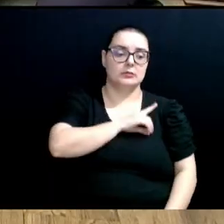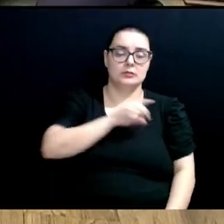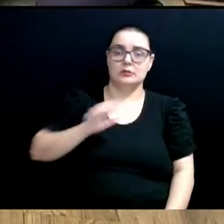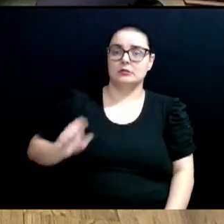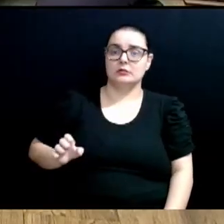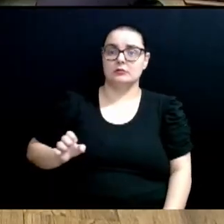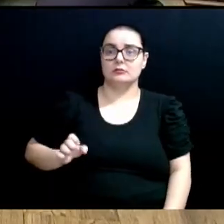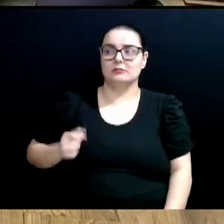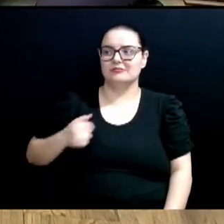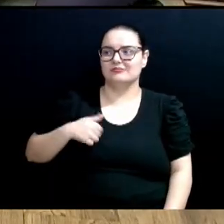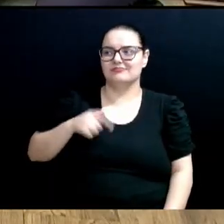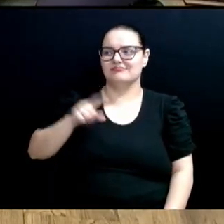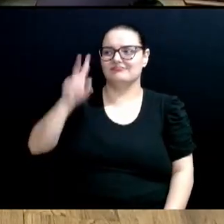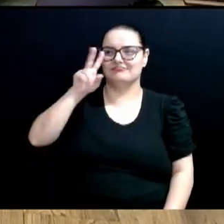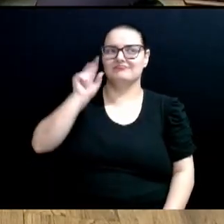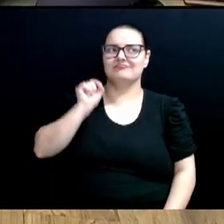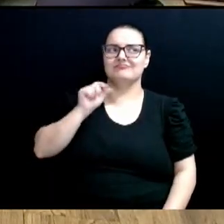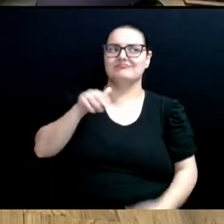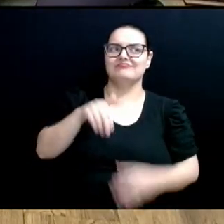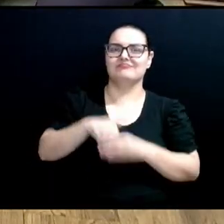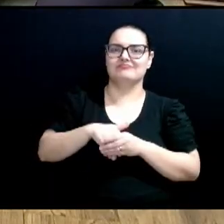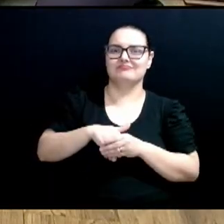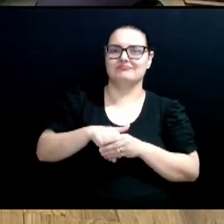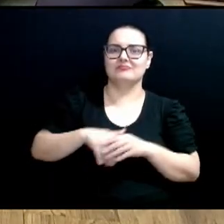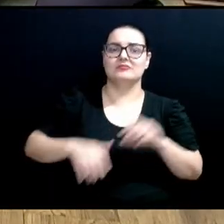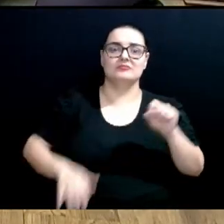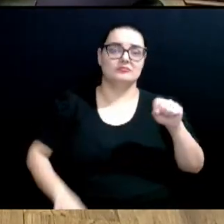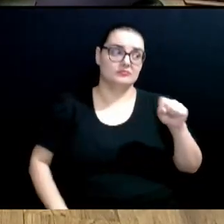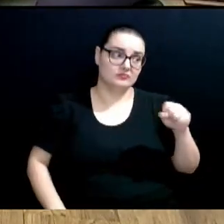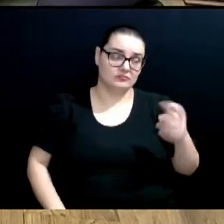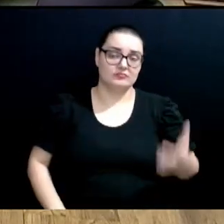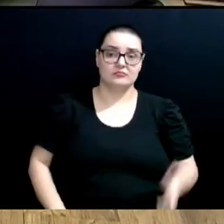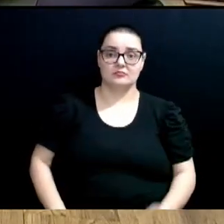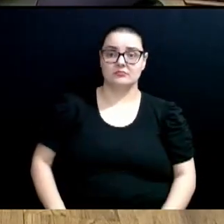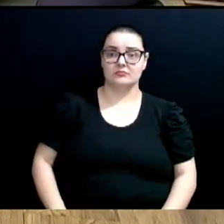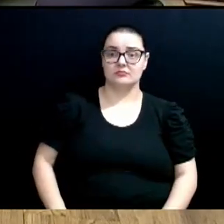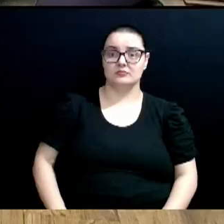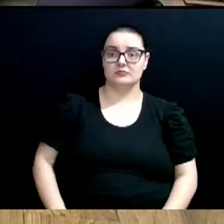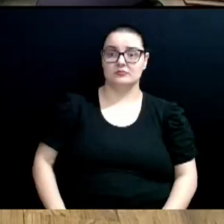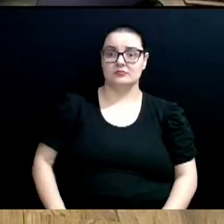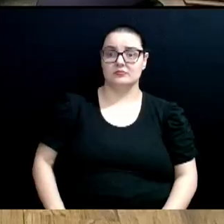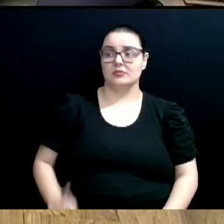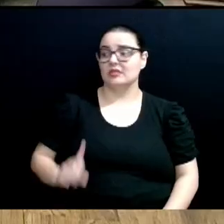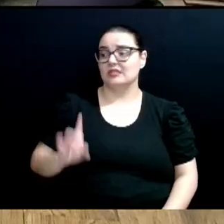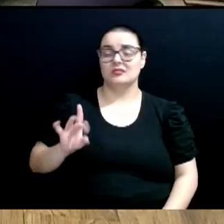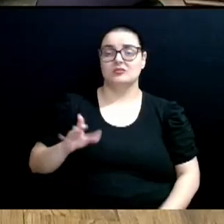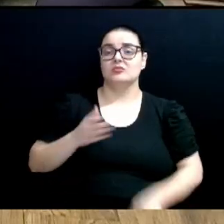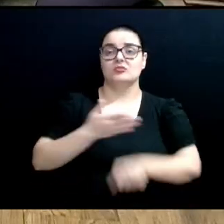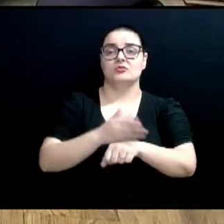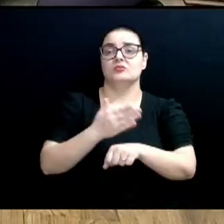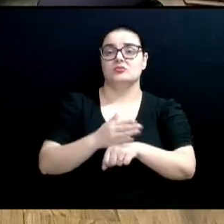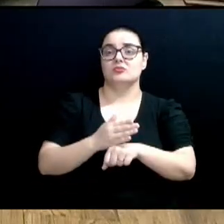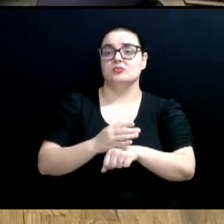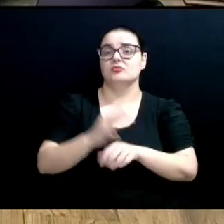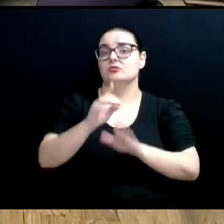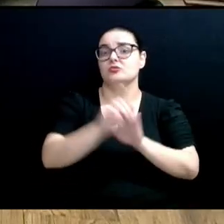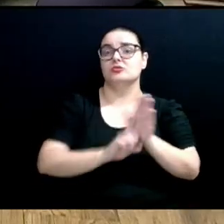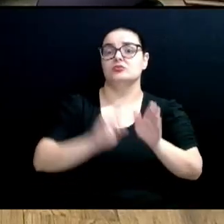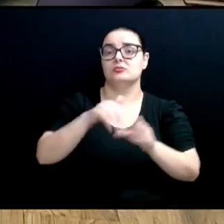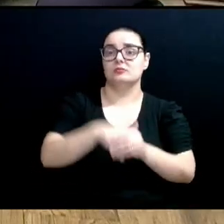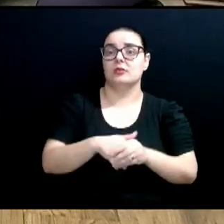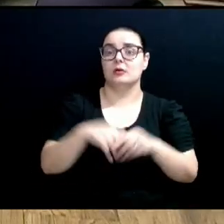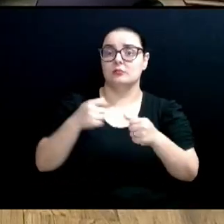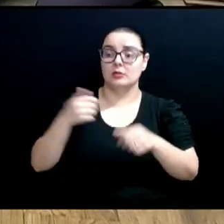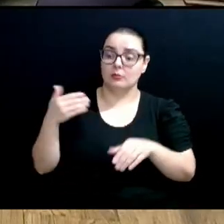em quem foi, né? Então não basta exercer o direito de voto, é preciso participar,